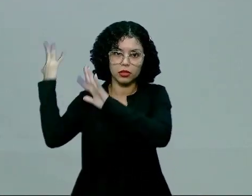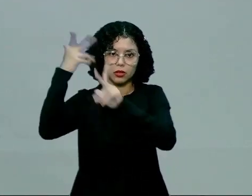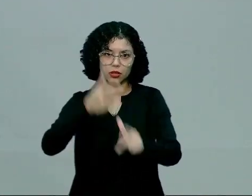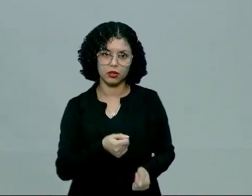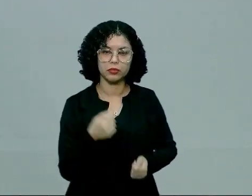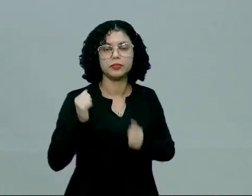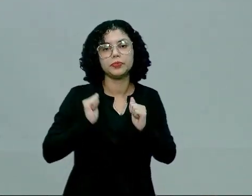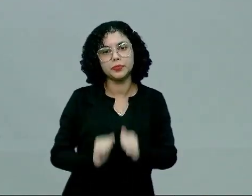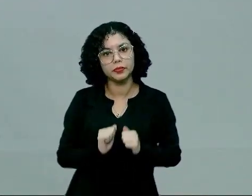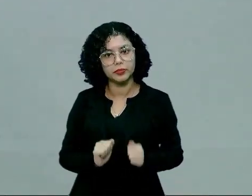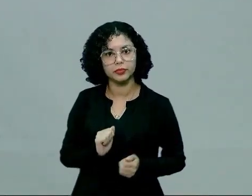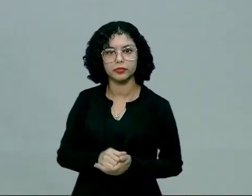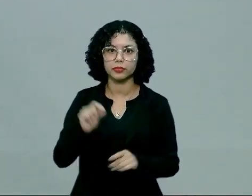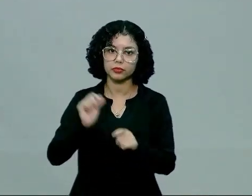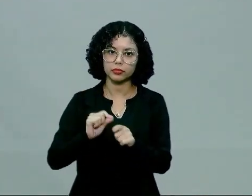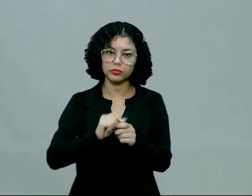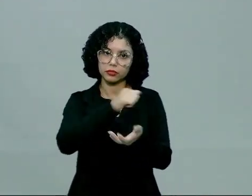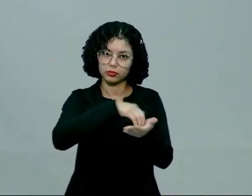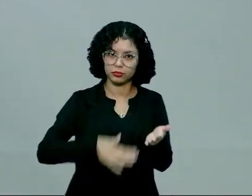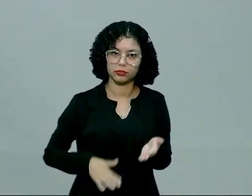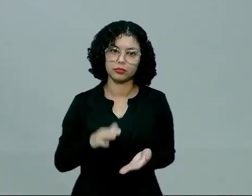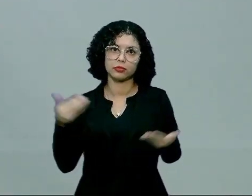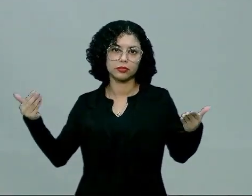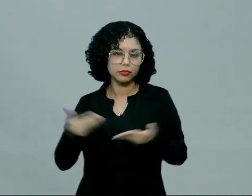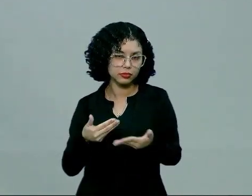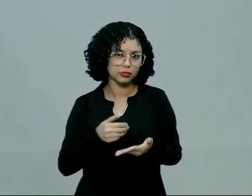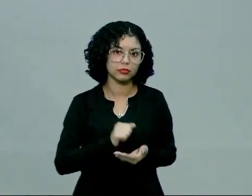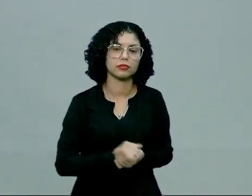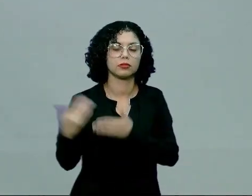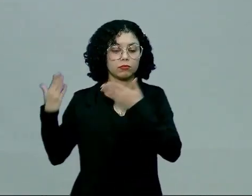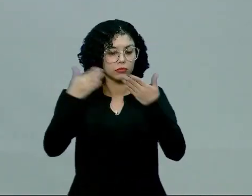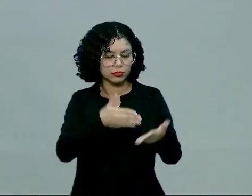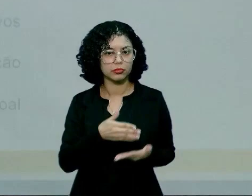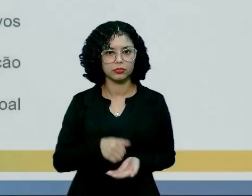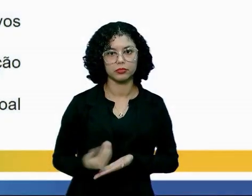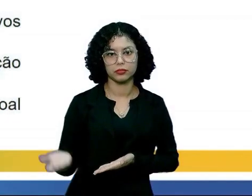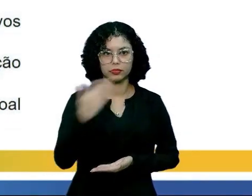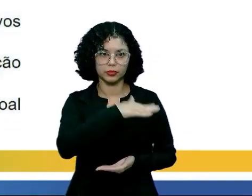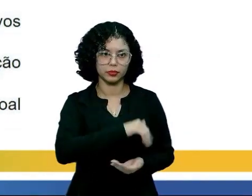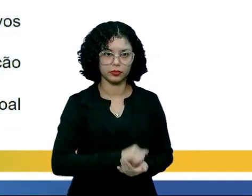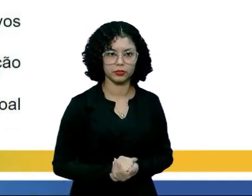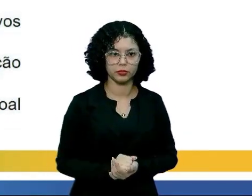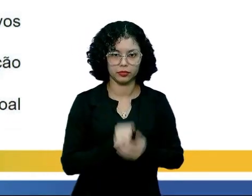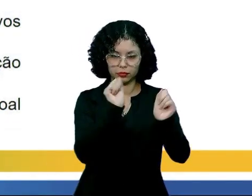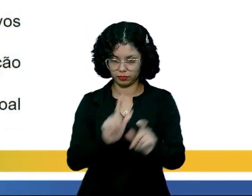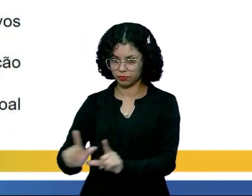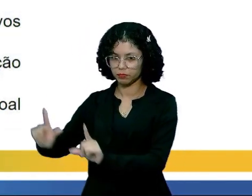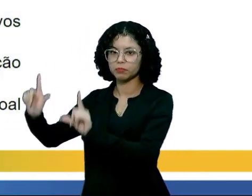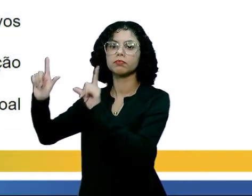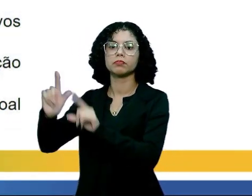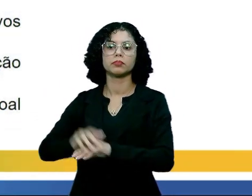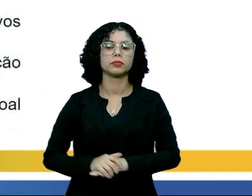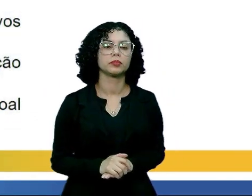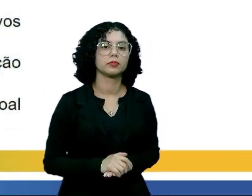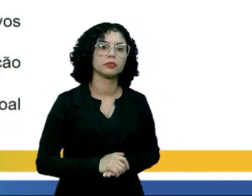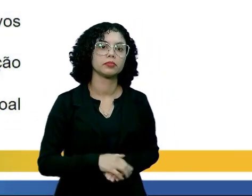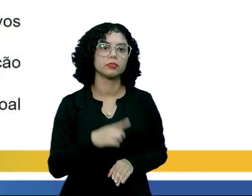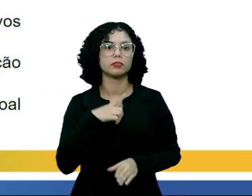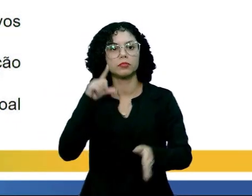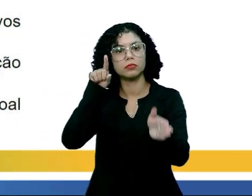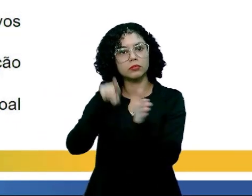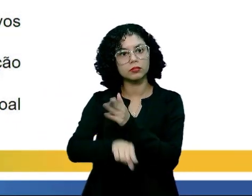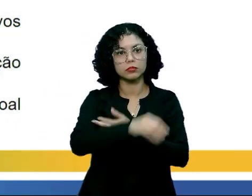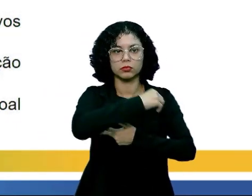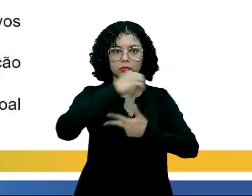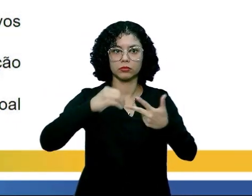recapitulação para que a gente possa fazer um exercício agora focadão beleza então foca na tela aqui nós temos uma